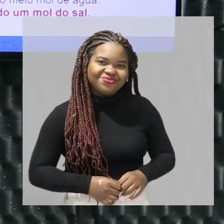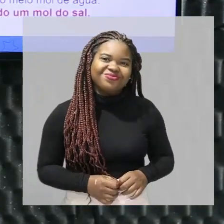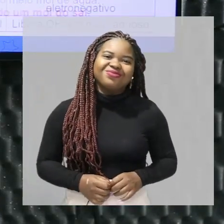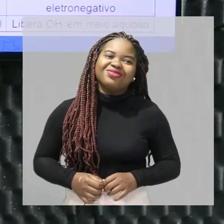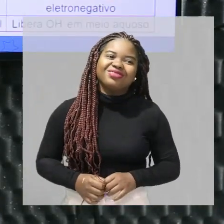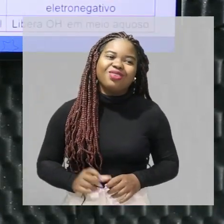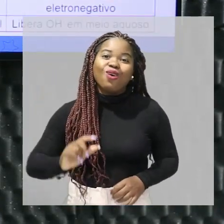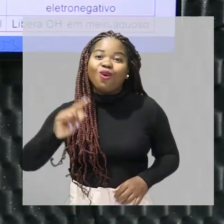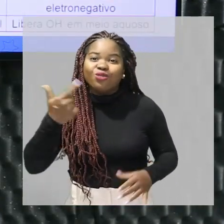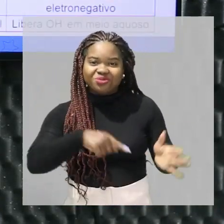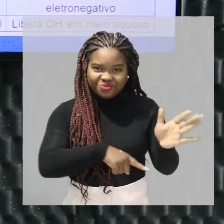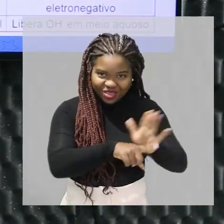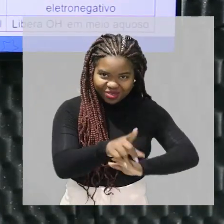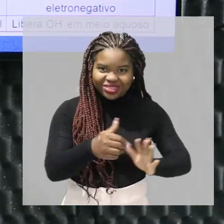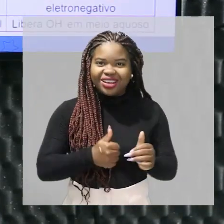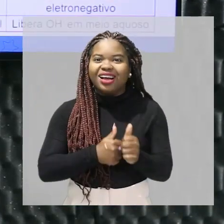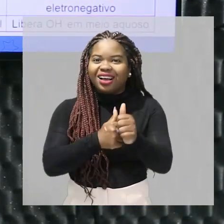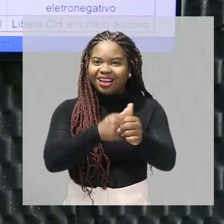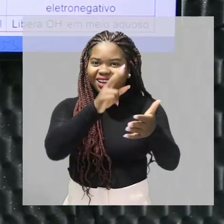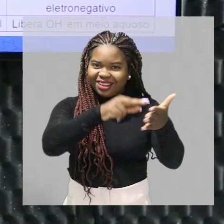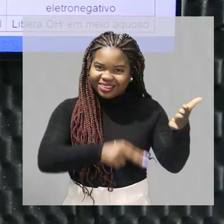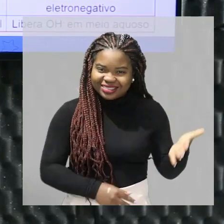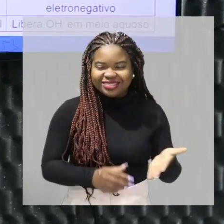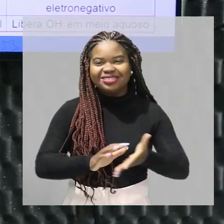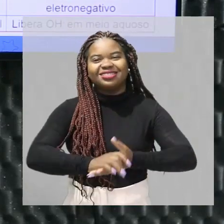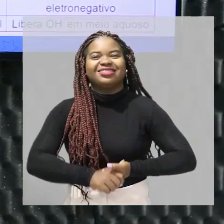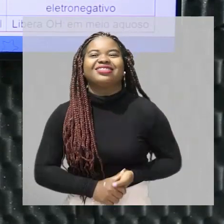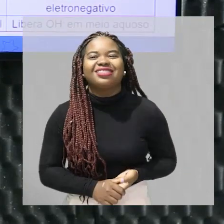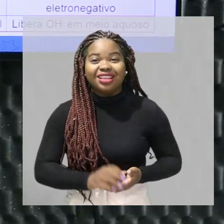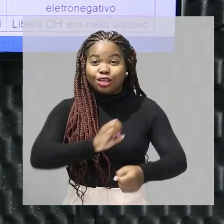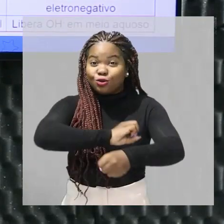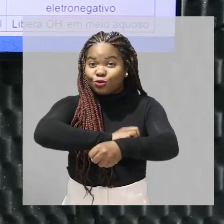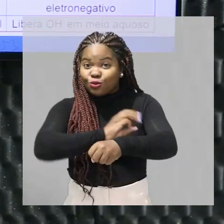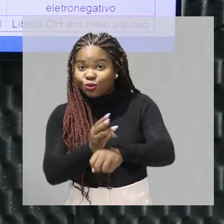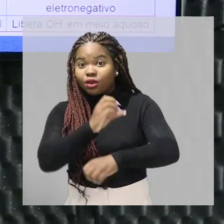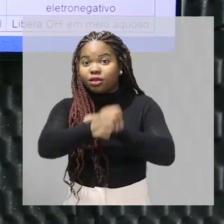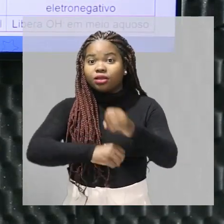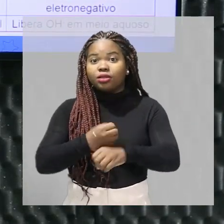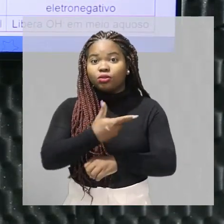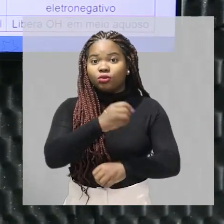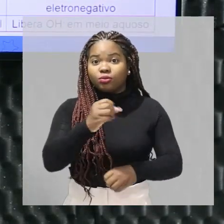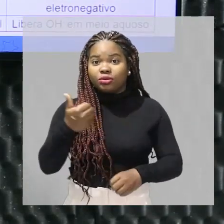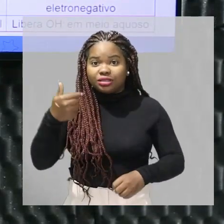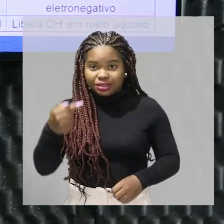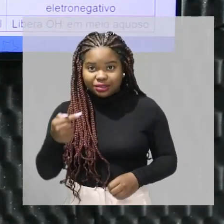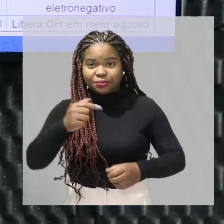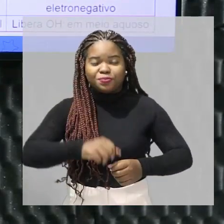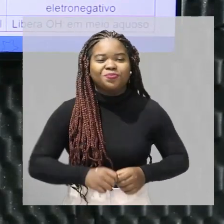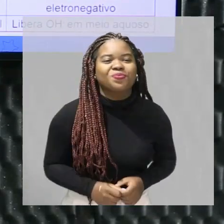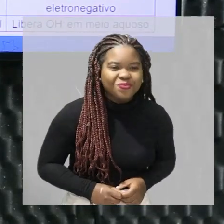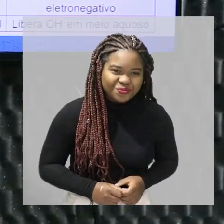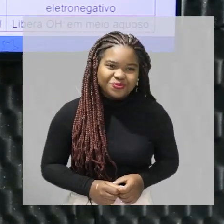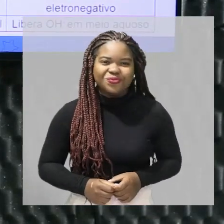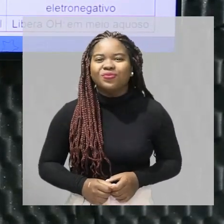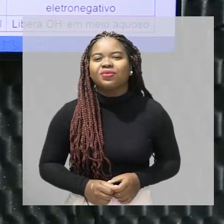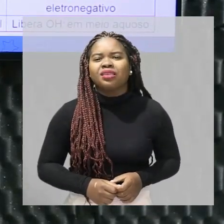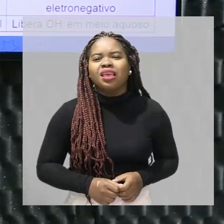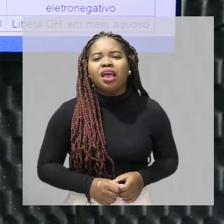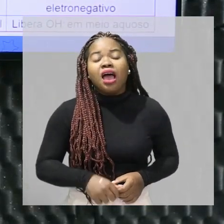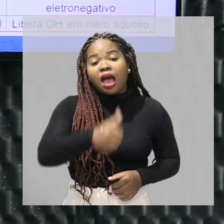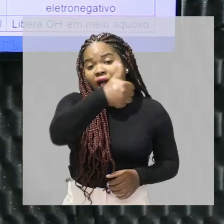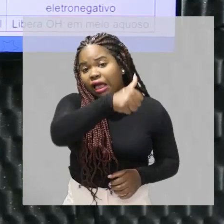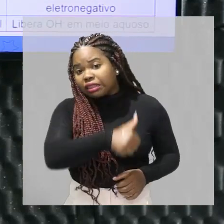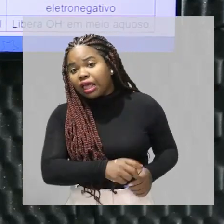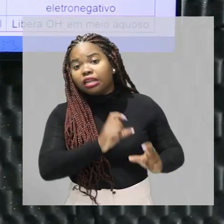Show? Vamos lá. Próxima questão, Paz UEMA 2017. A análise do